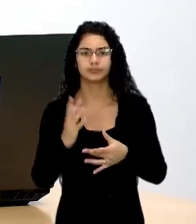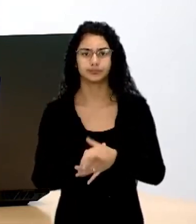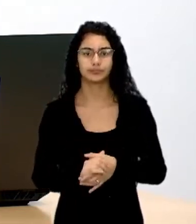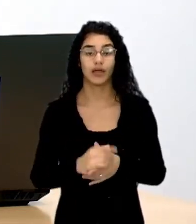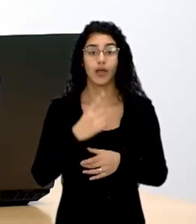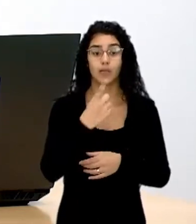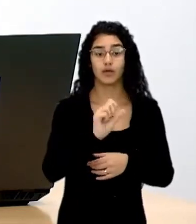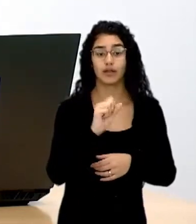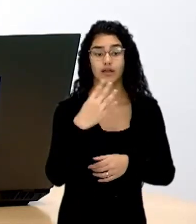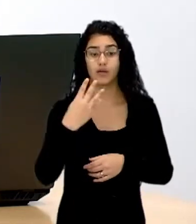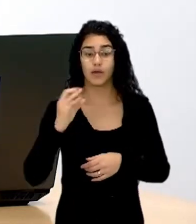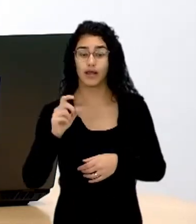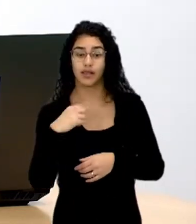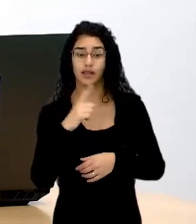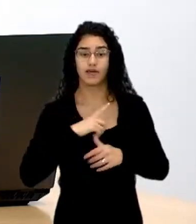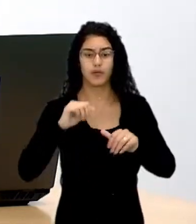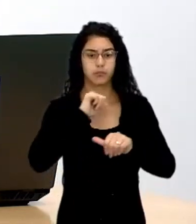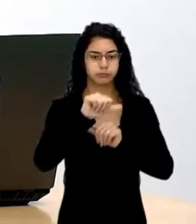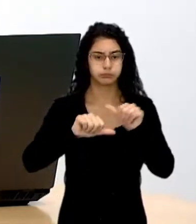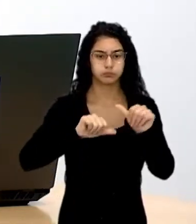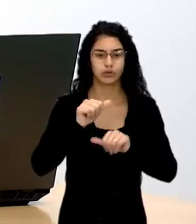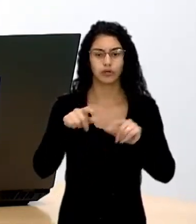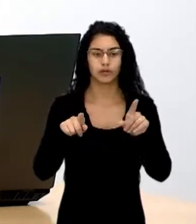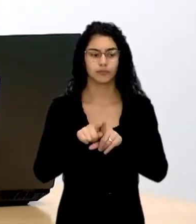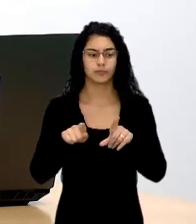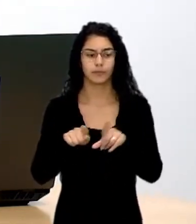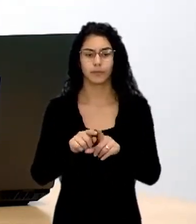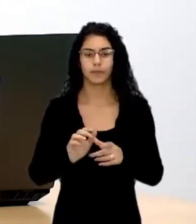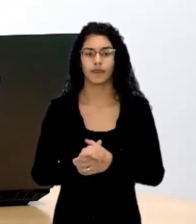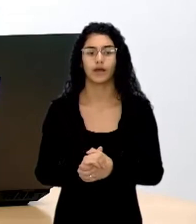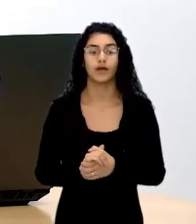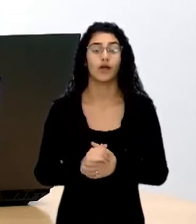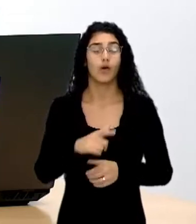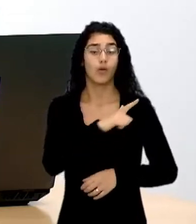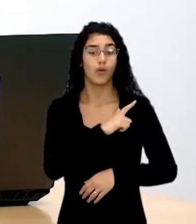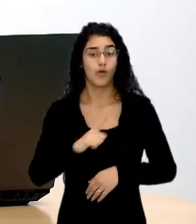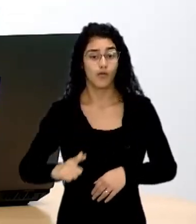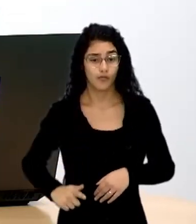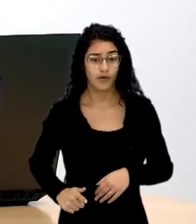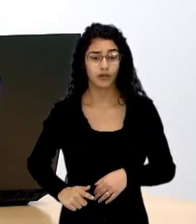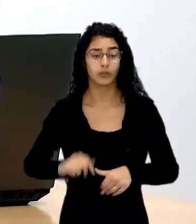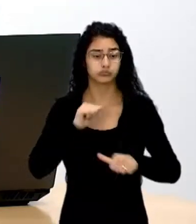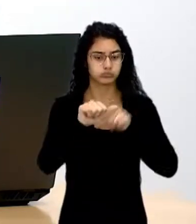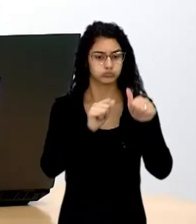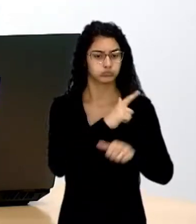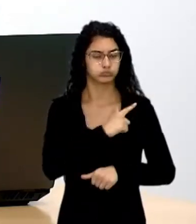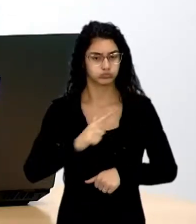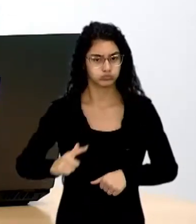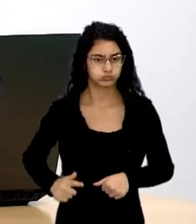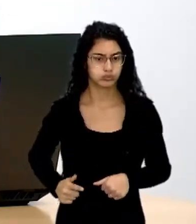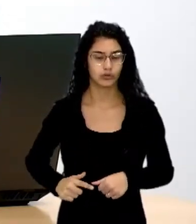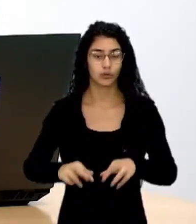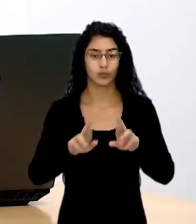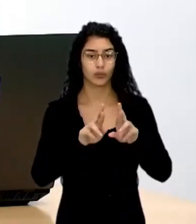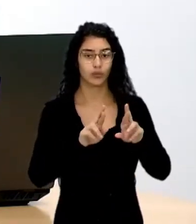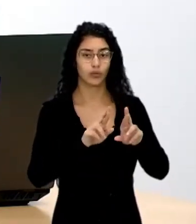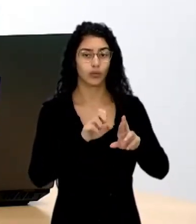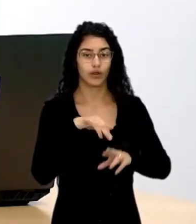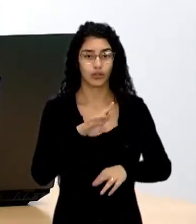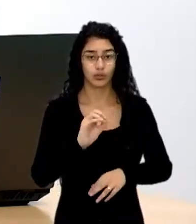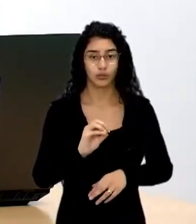em 1840 nós tivemos uma mudança em Westminster, que é o palácio do governo. Tivemos uma mudança do governo lá do Reino Unido. O que